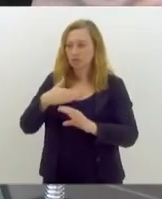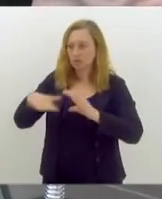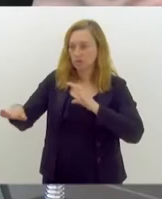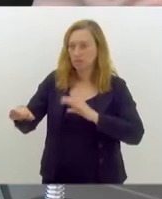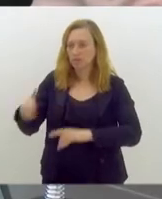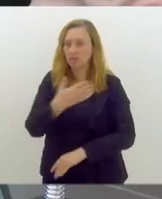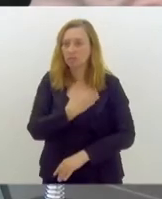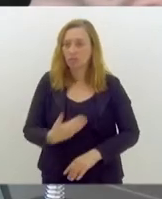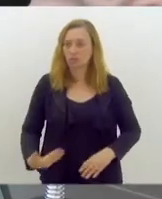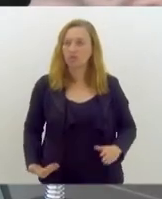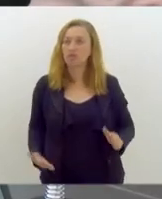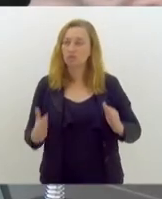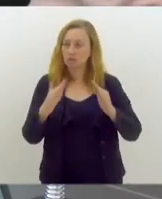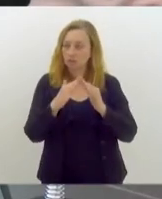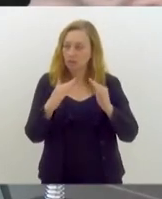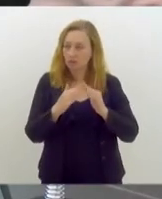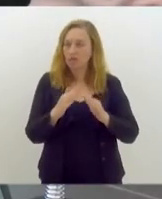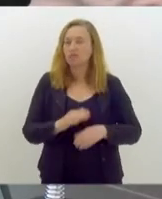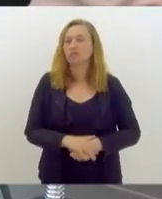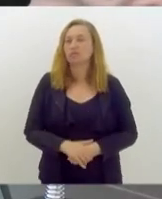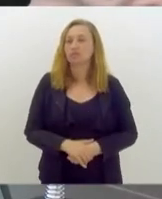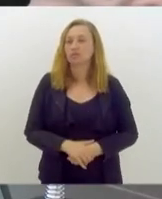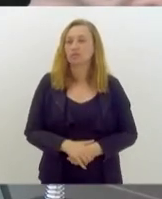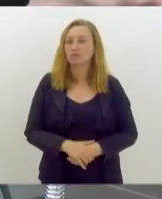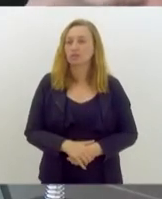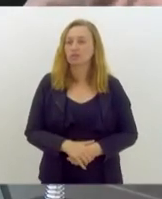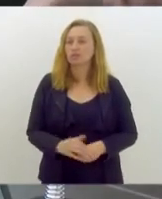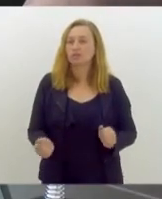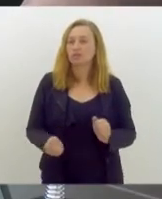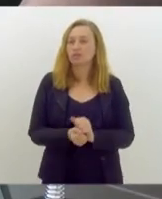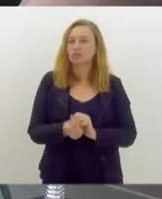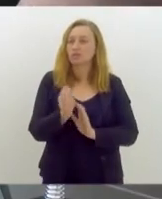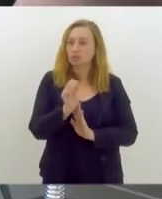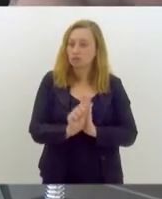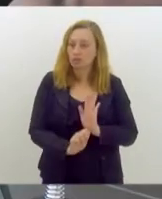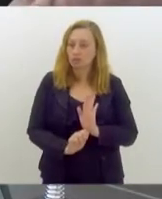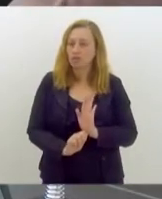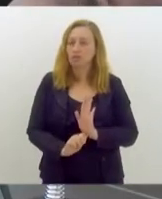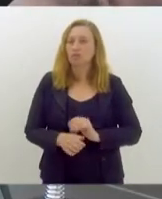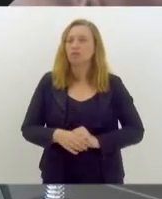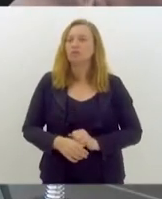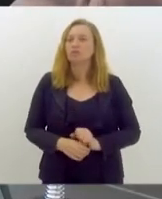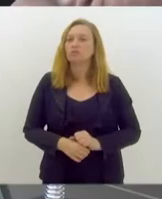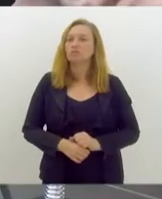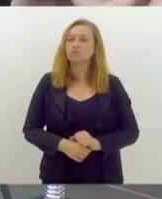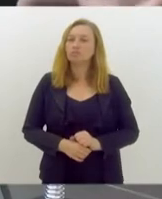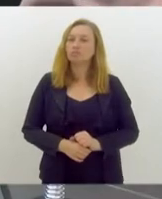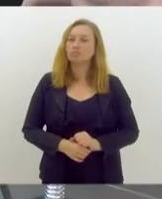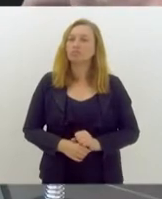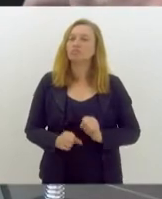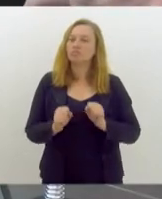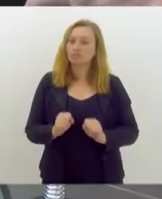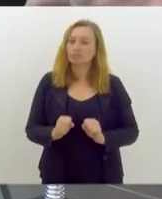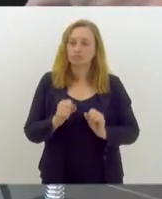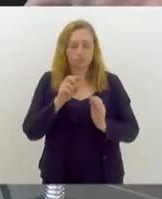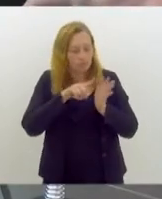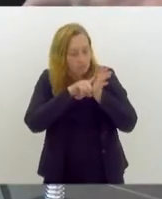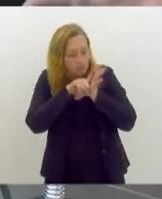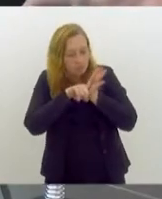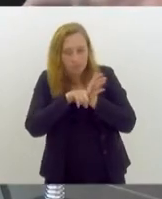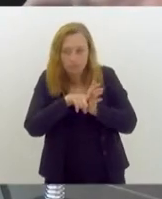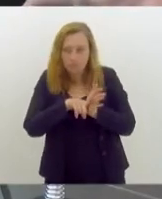Nacional um preto em cima do relatório de que se possa ser revisto